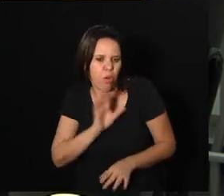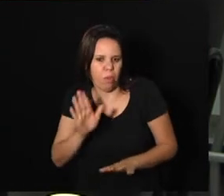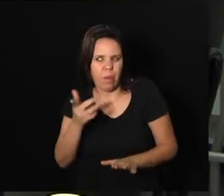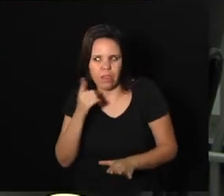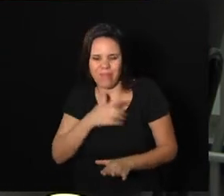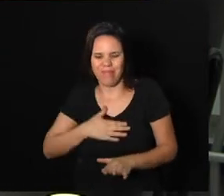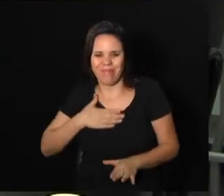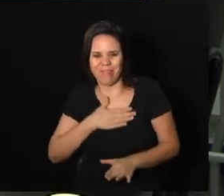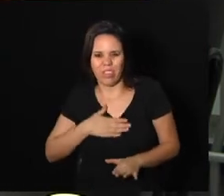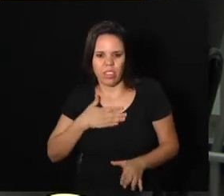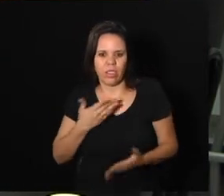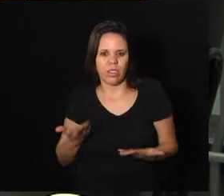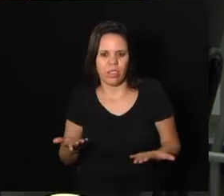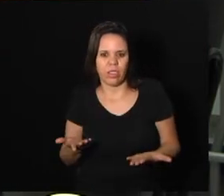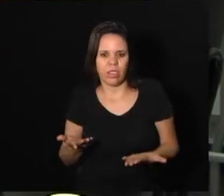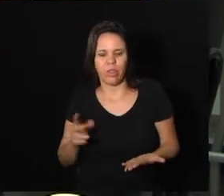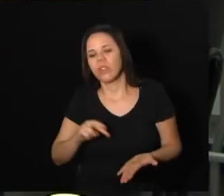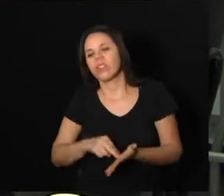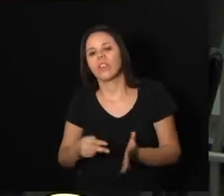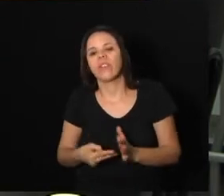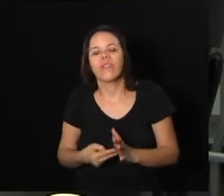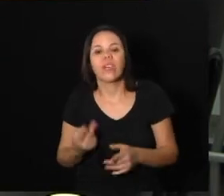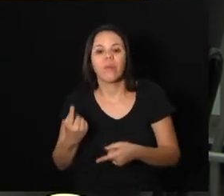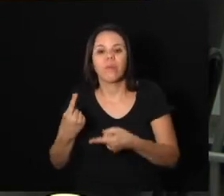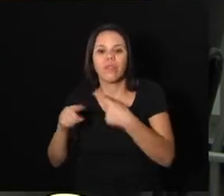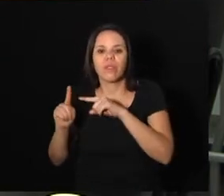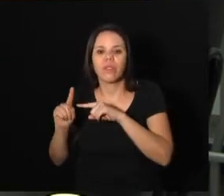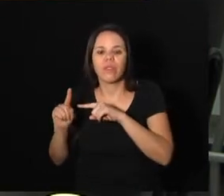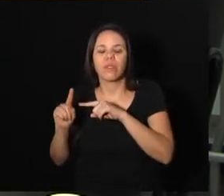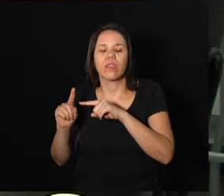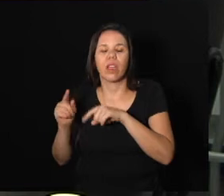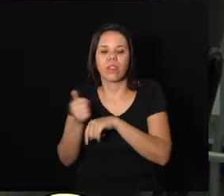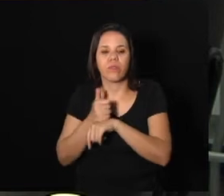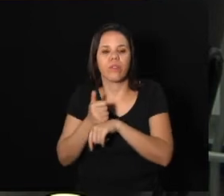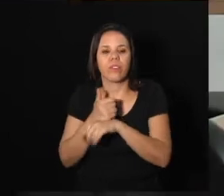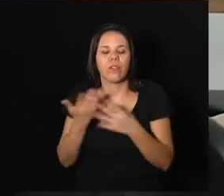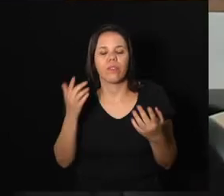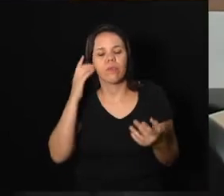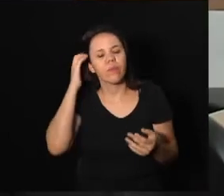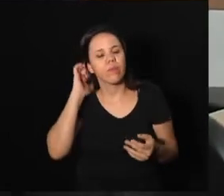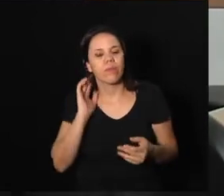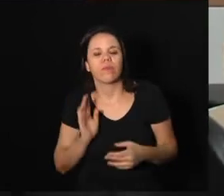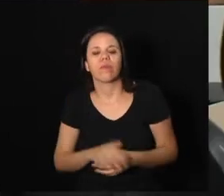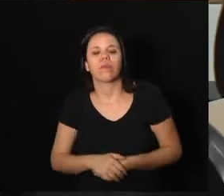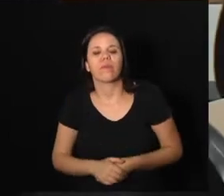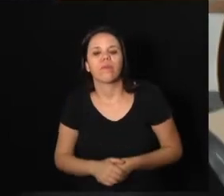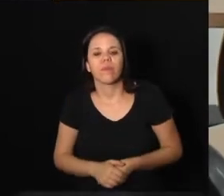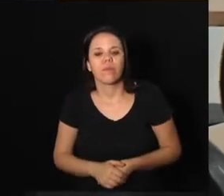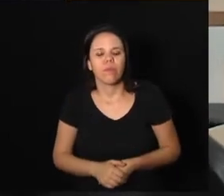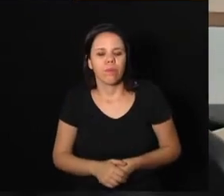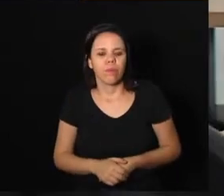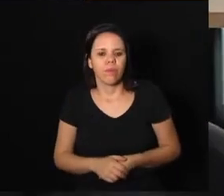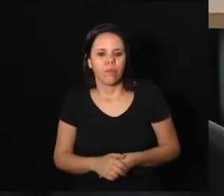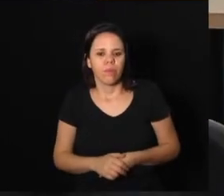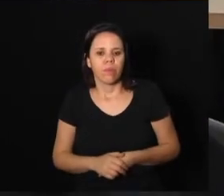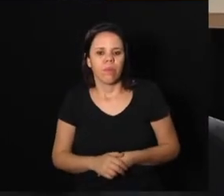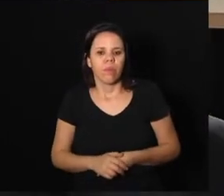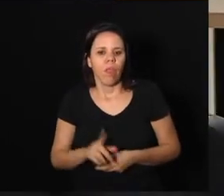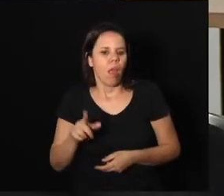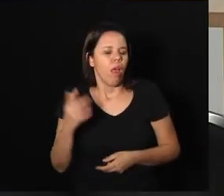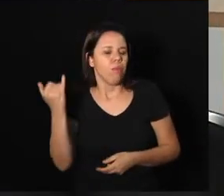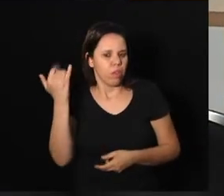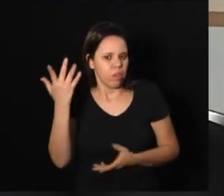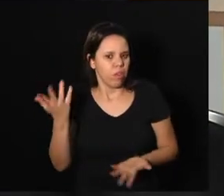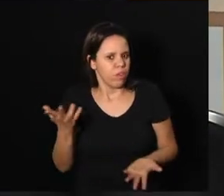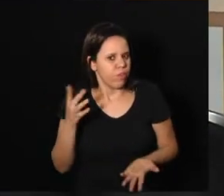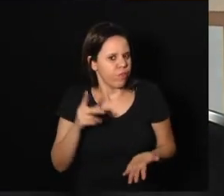gosta daquilo. Aliás, o que é sucesso profissional? Aí você tocou num assunto, acho que é importante, porque todo movimento, se observar na